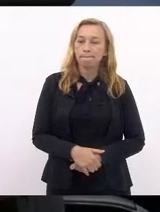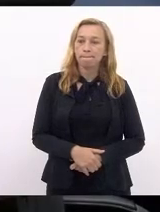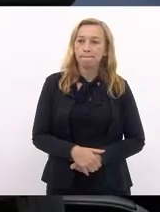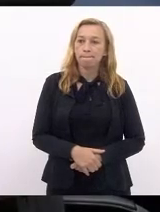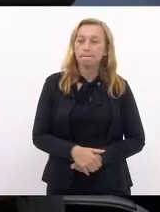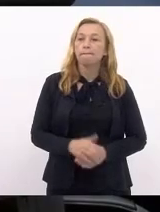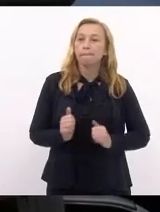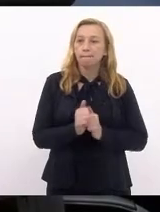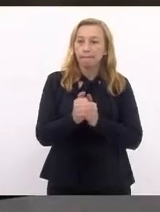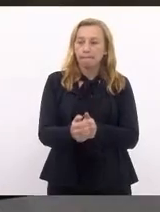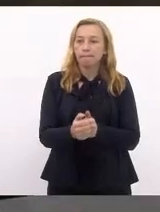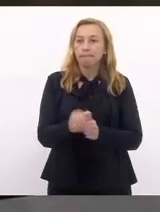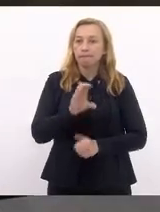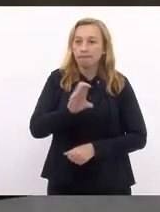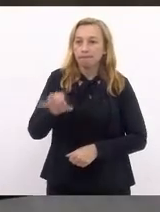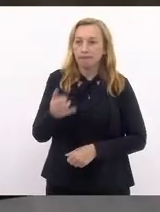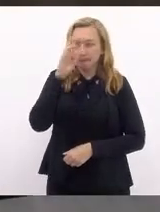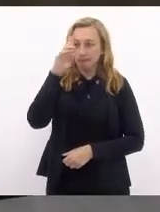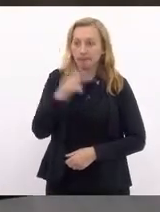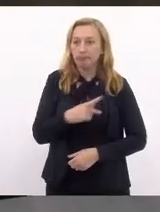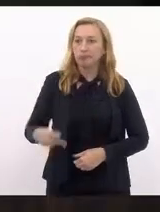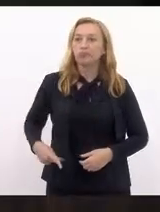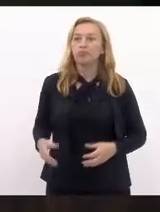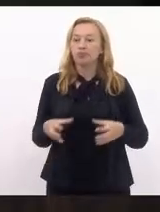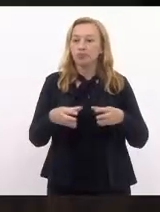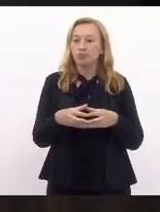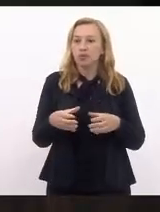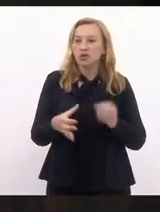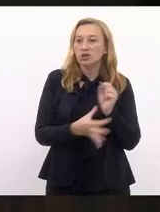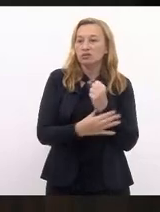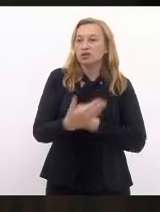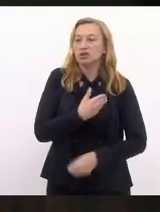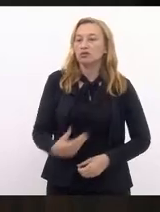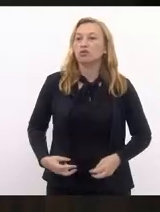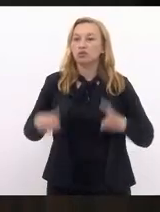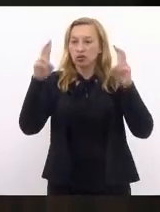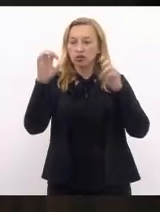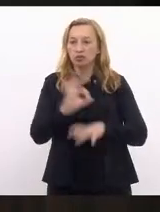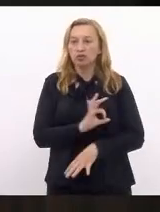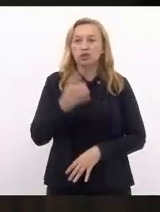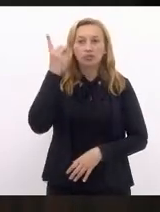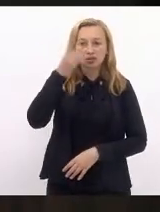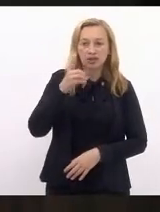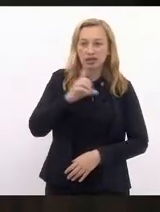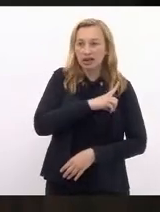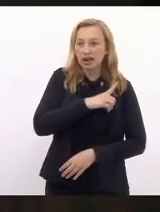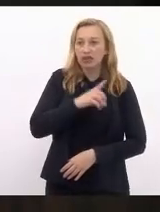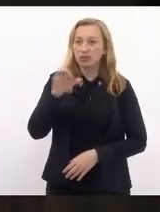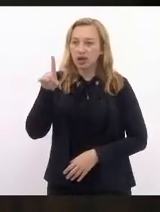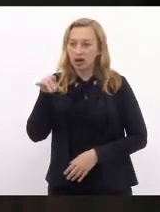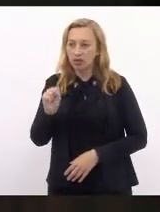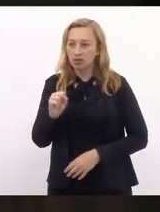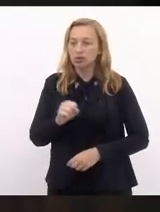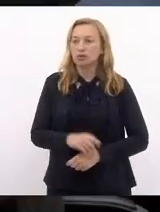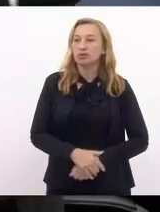eu acompanho o parecer da ccj sobre ela começou a segurança pública ação de polícia delegado Carlos Augusto